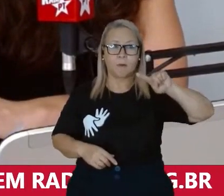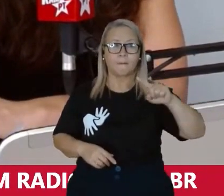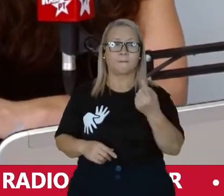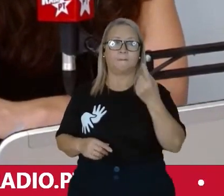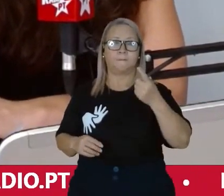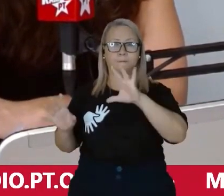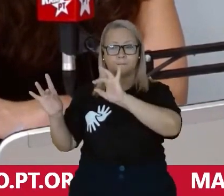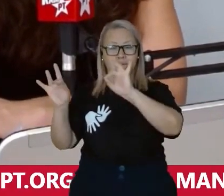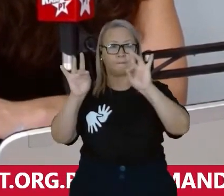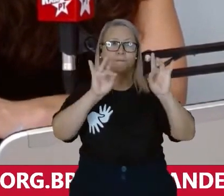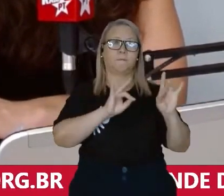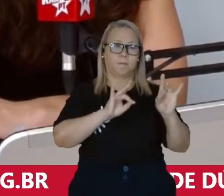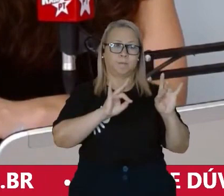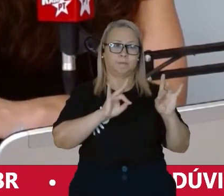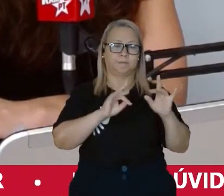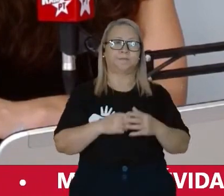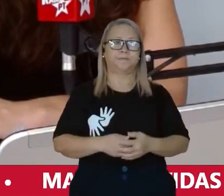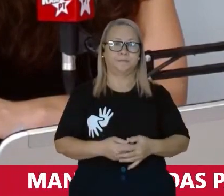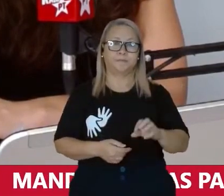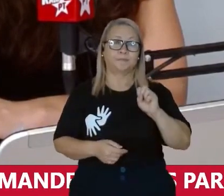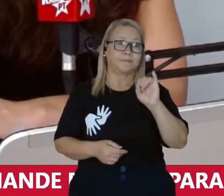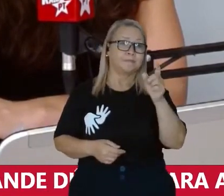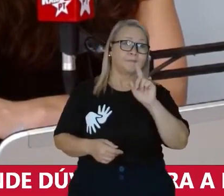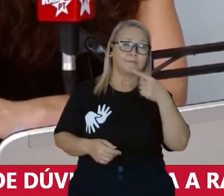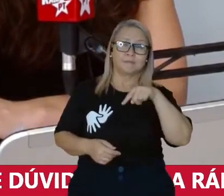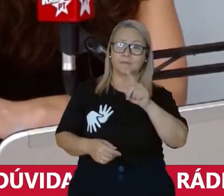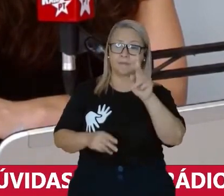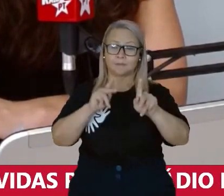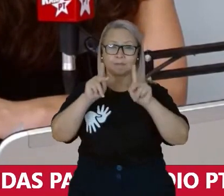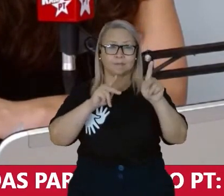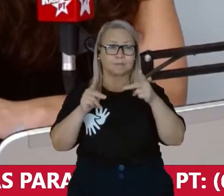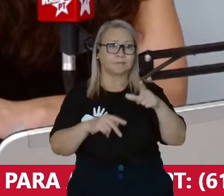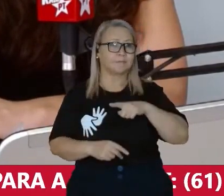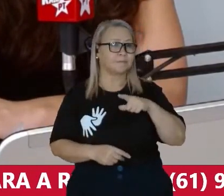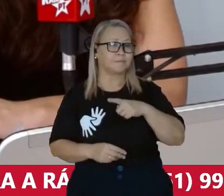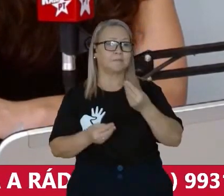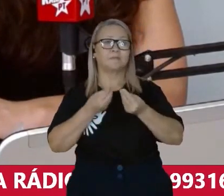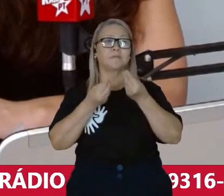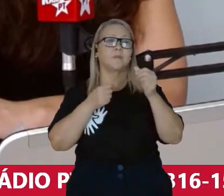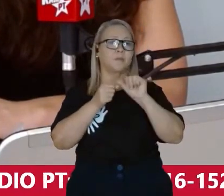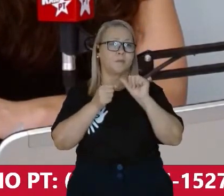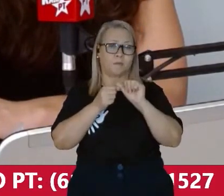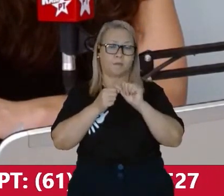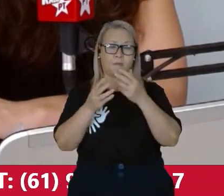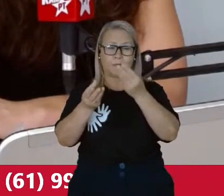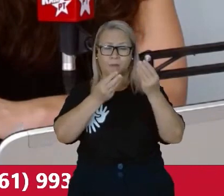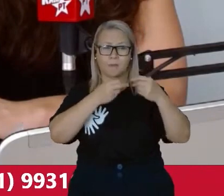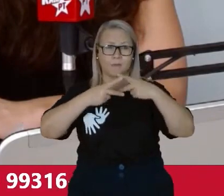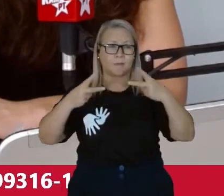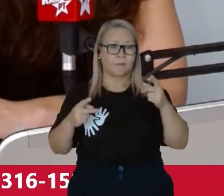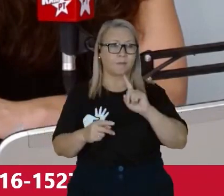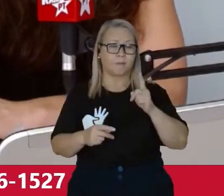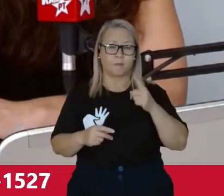esse pessoal, eu não tinha a mínima condição de fazer o que a gente fez. Porque muita coisa que chega para a gente, não é a gente que vai